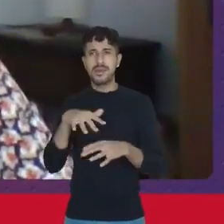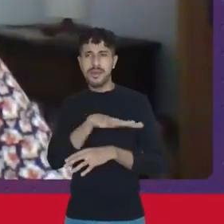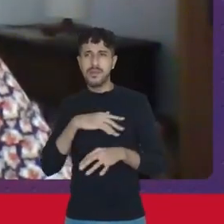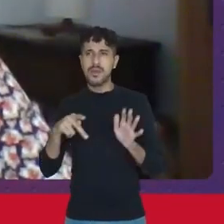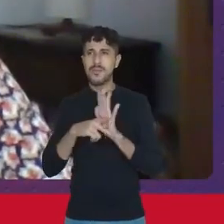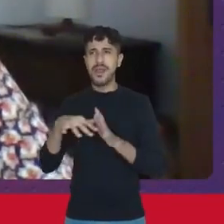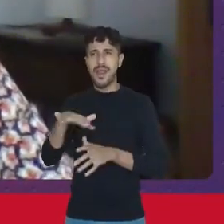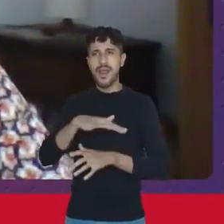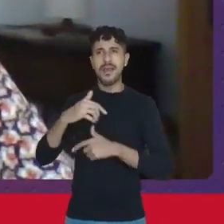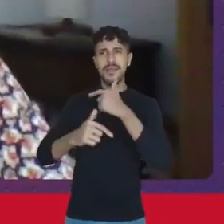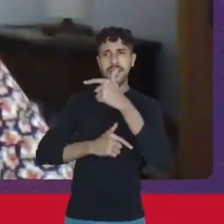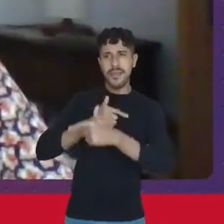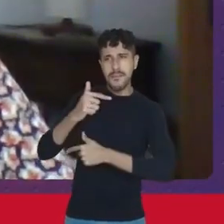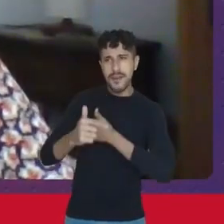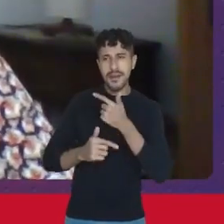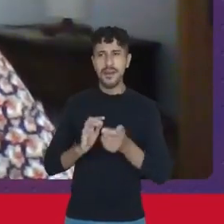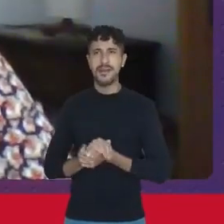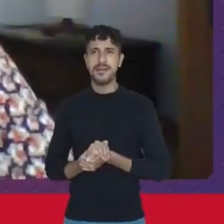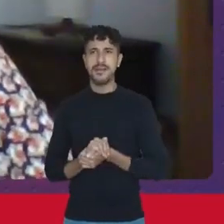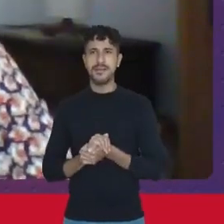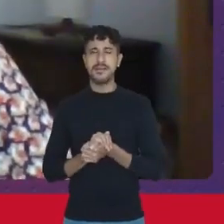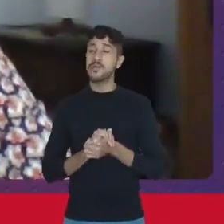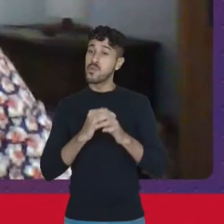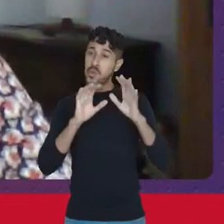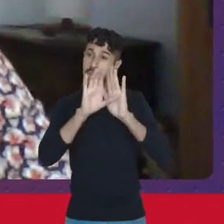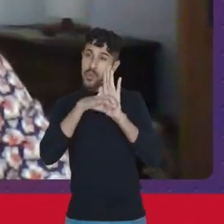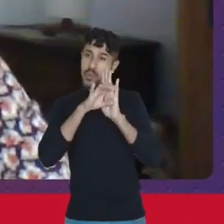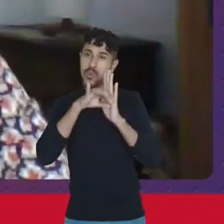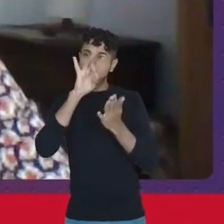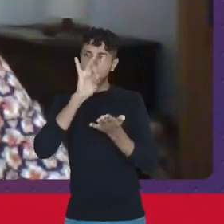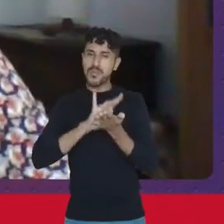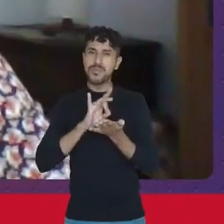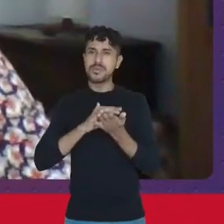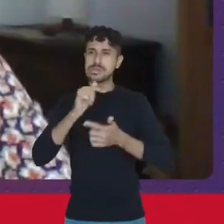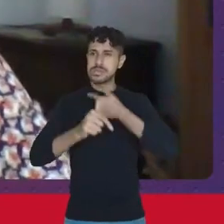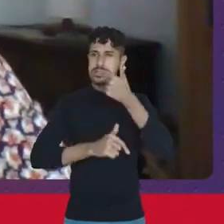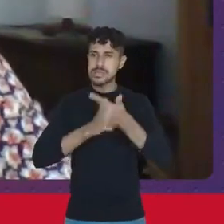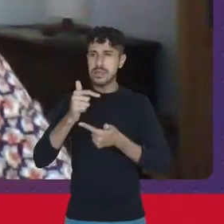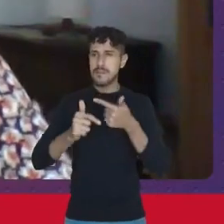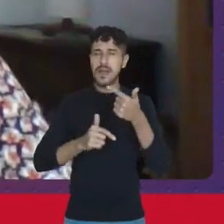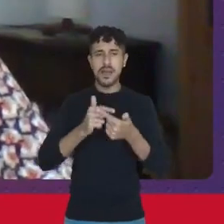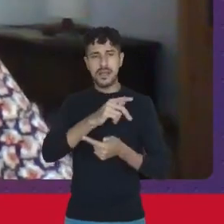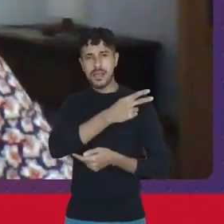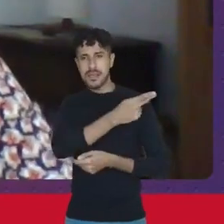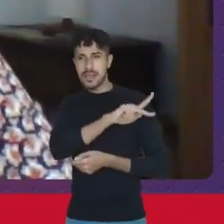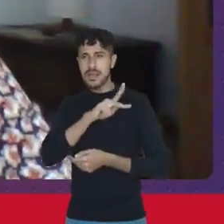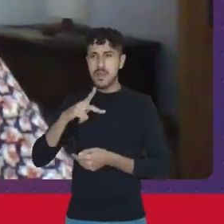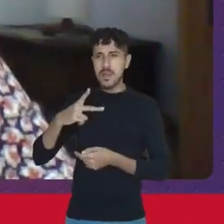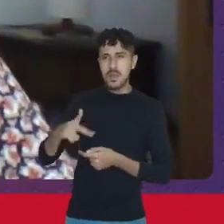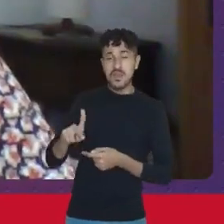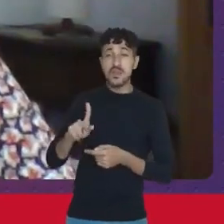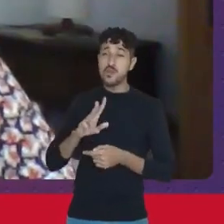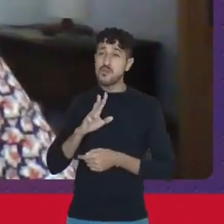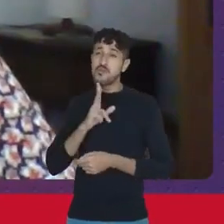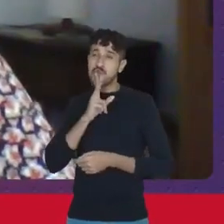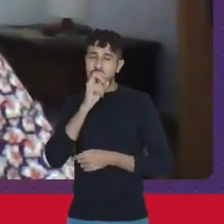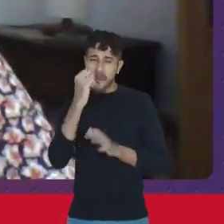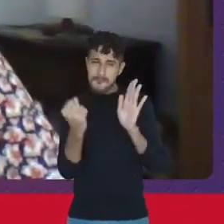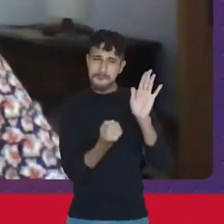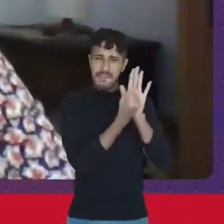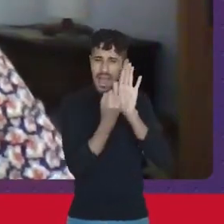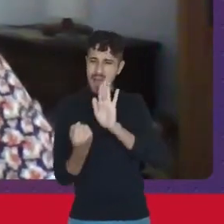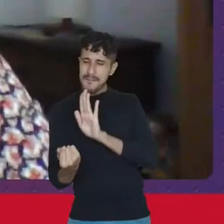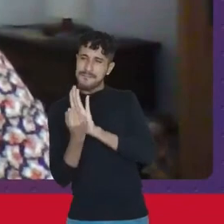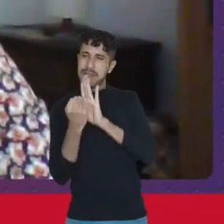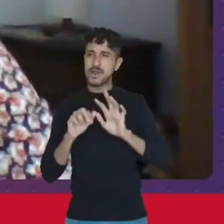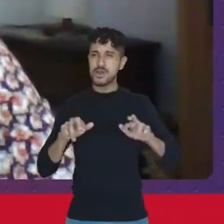no mercado de trabalho, na definição, inclusive, de funções, ocupações, com fortes estereótipos de gênero.